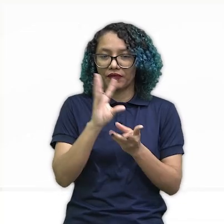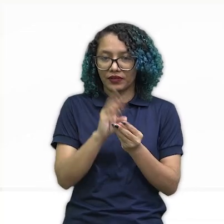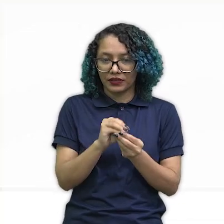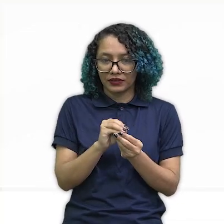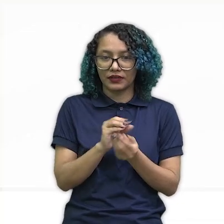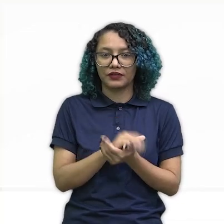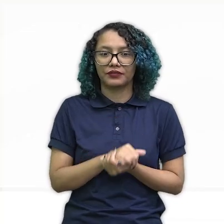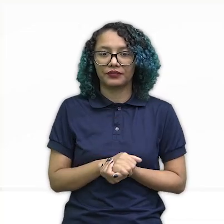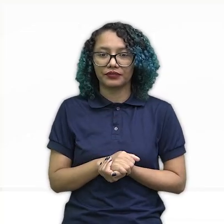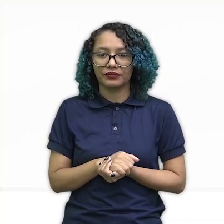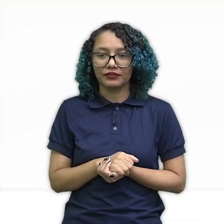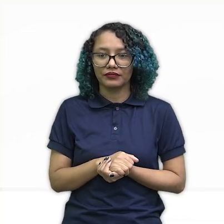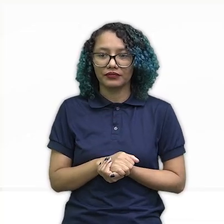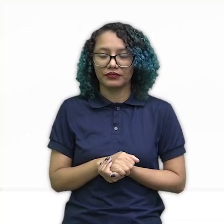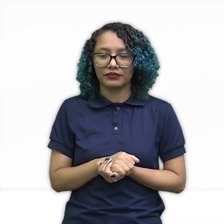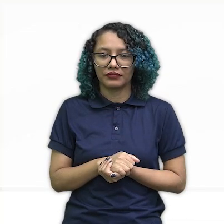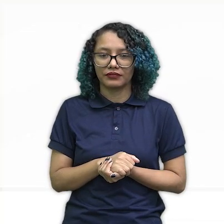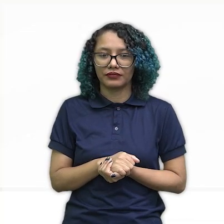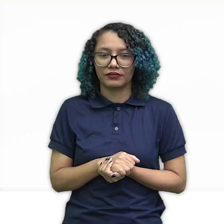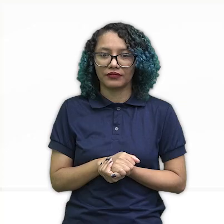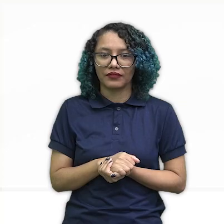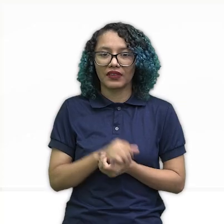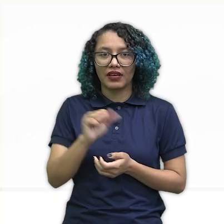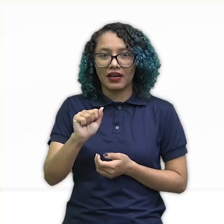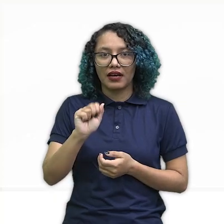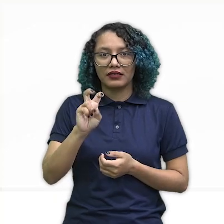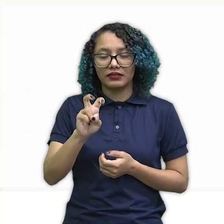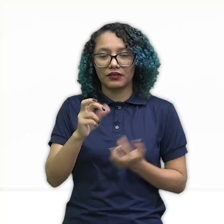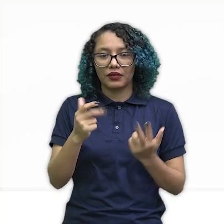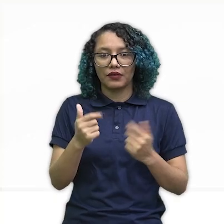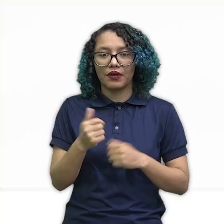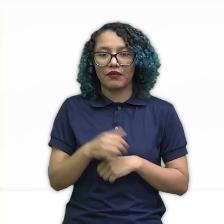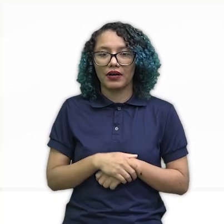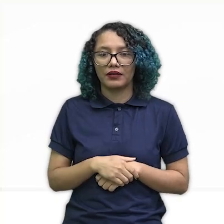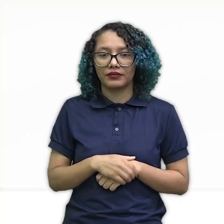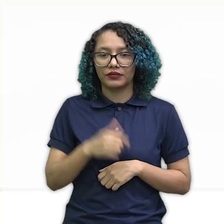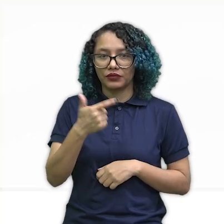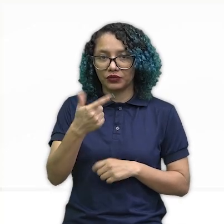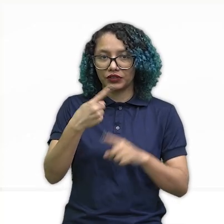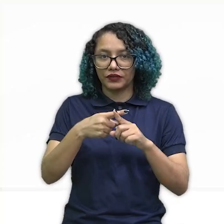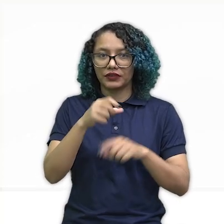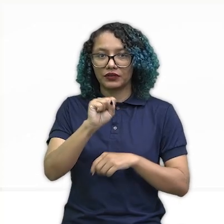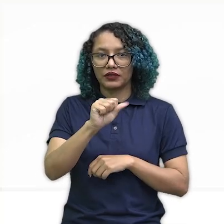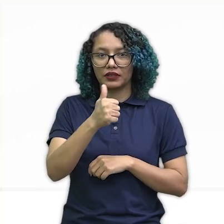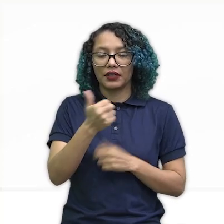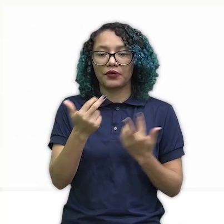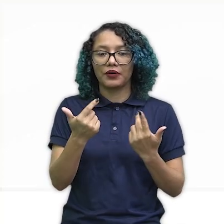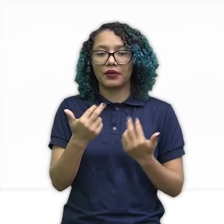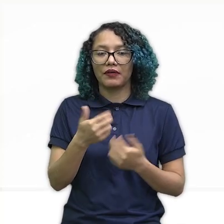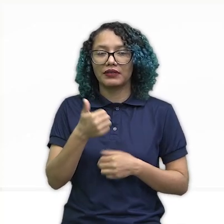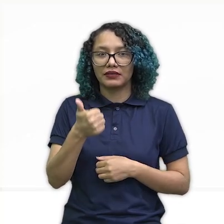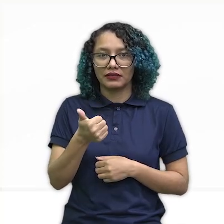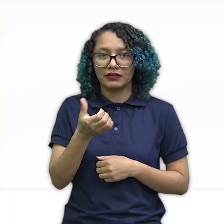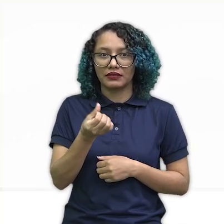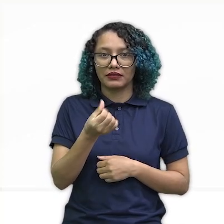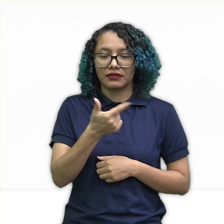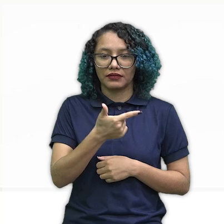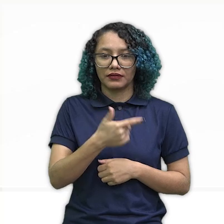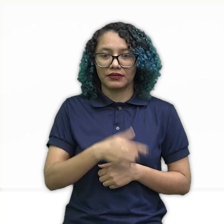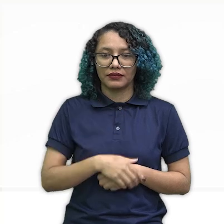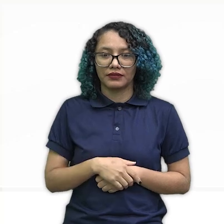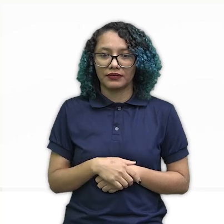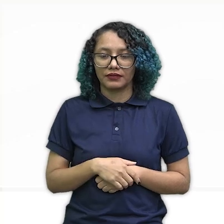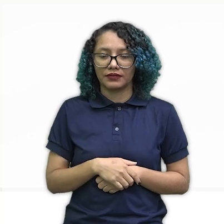O nosso A5 é igual a 2 vezes 81, que é igual a 162, tá